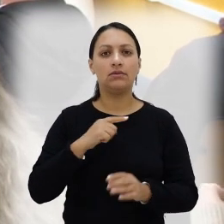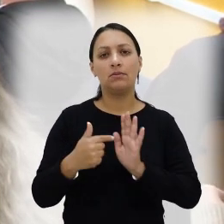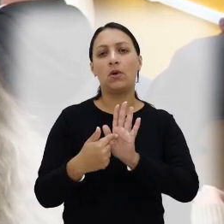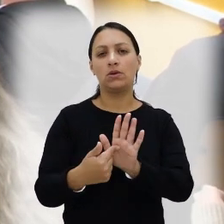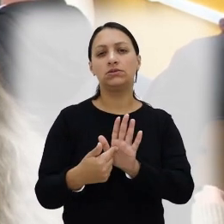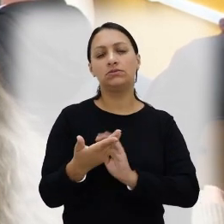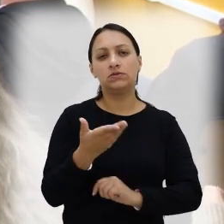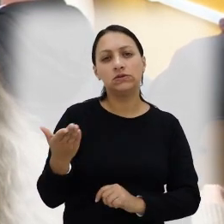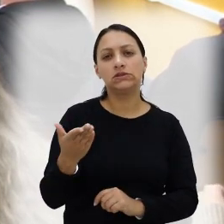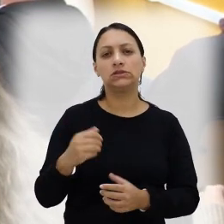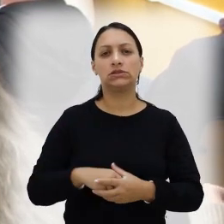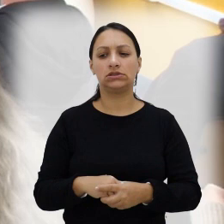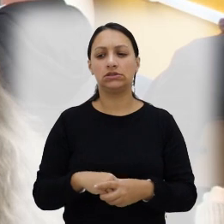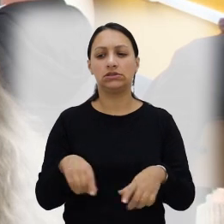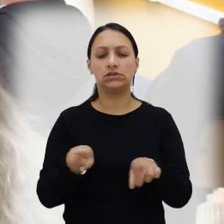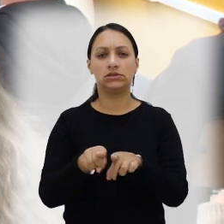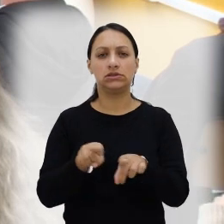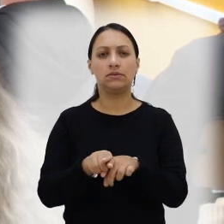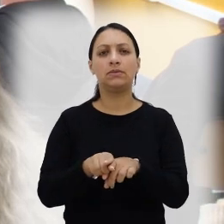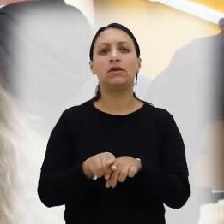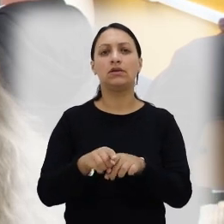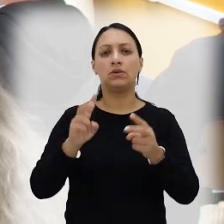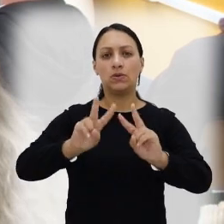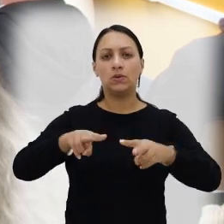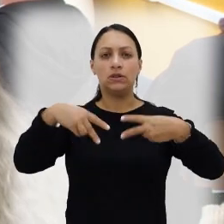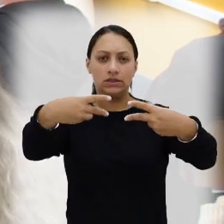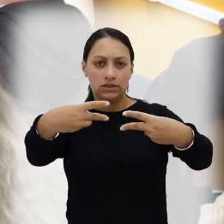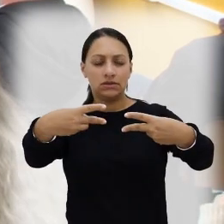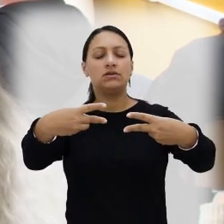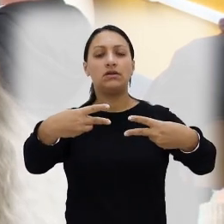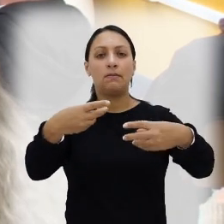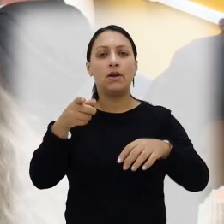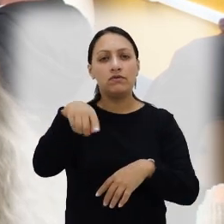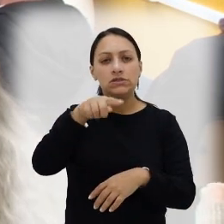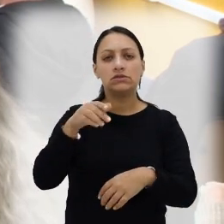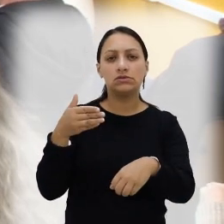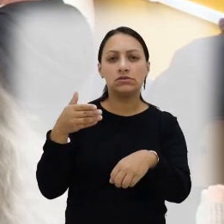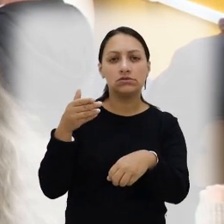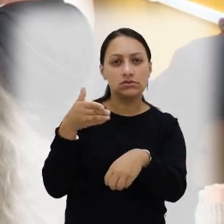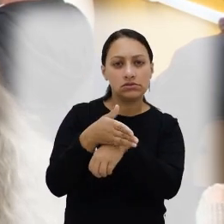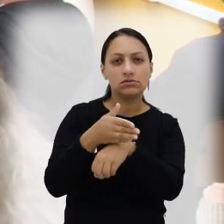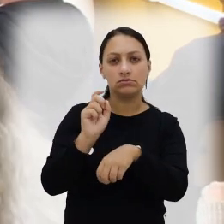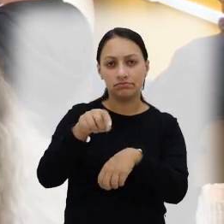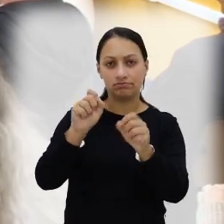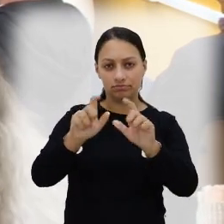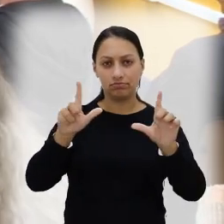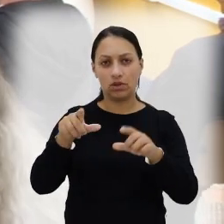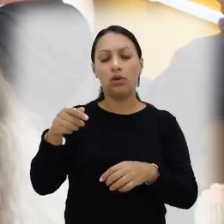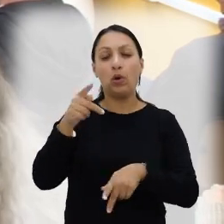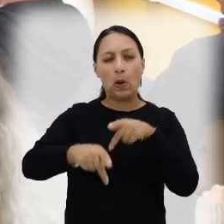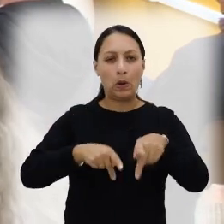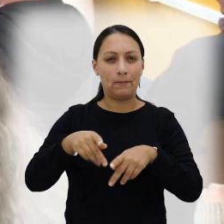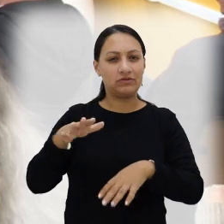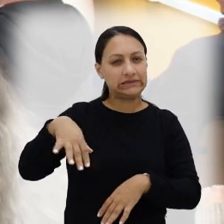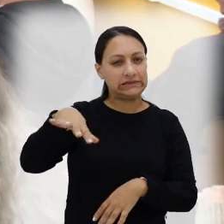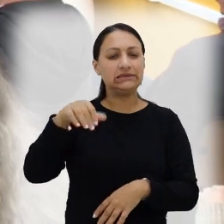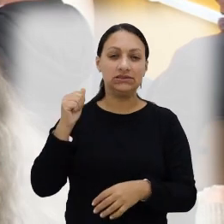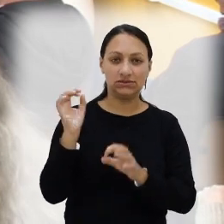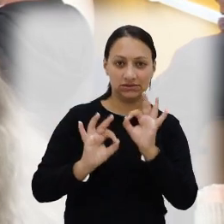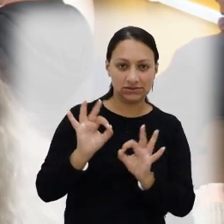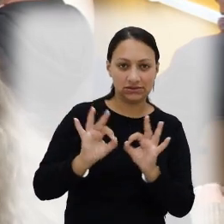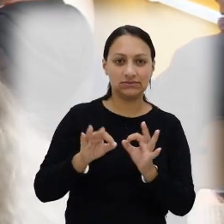com antecedência o invite com o link de acesso, tudo. O povo é bem organizado aí. Né?